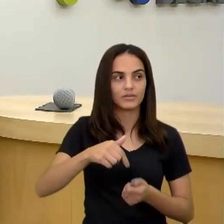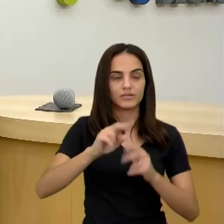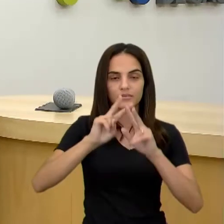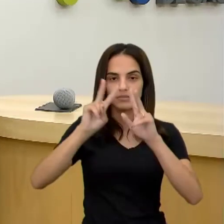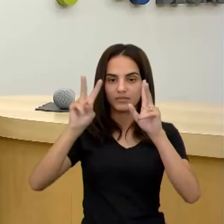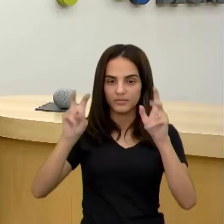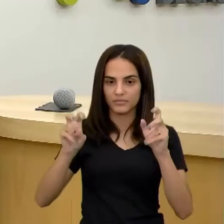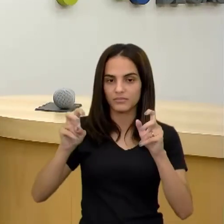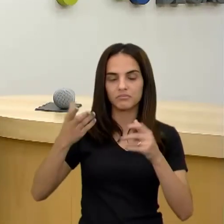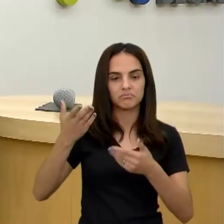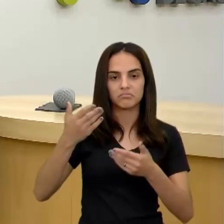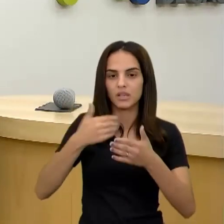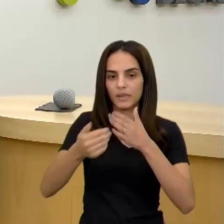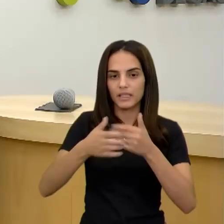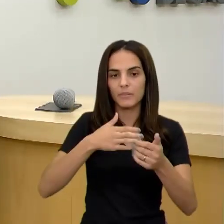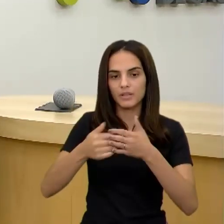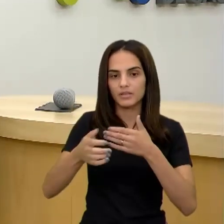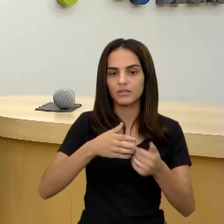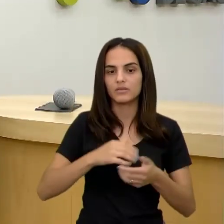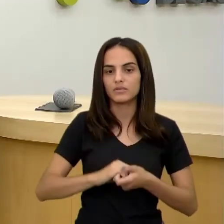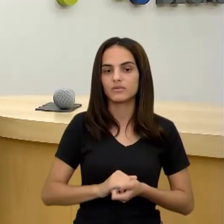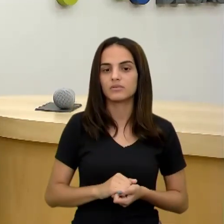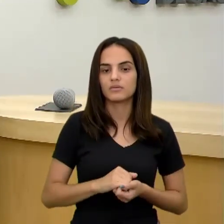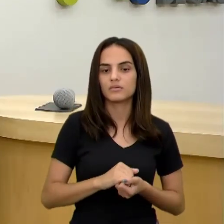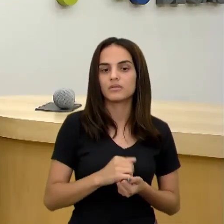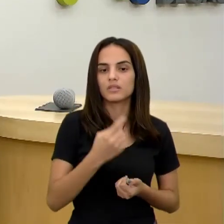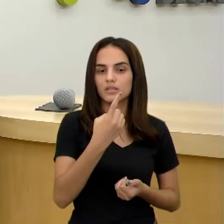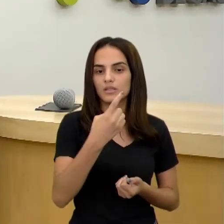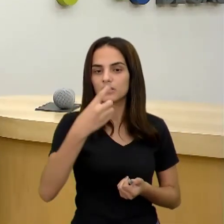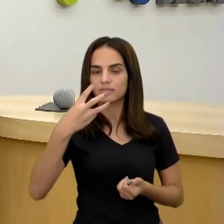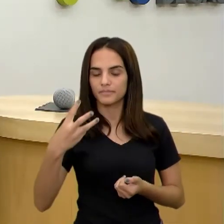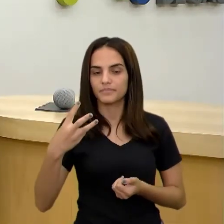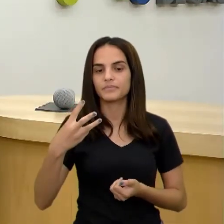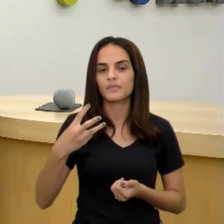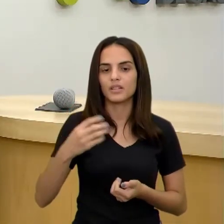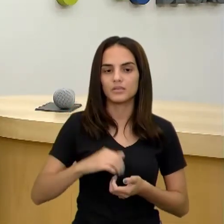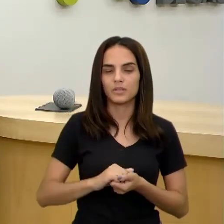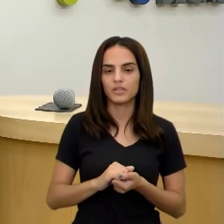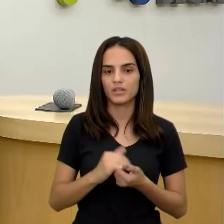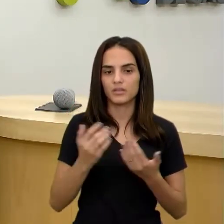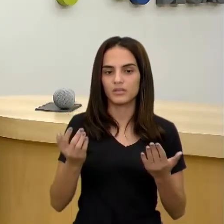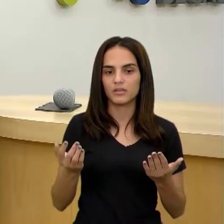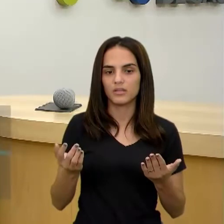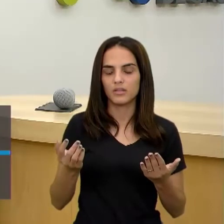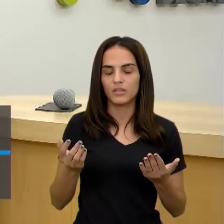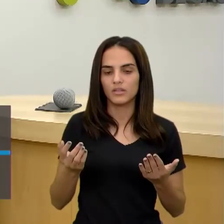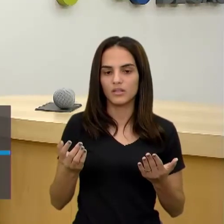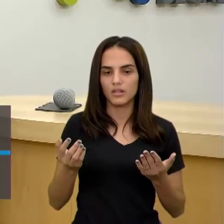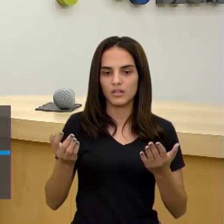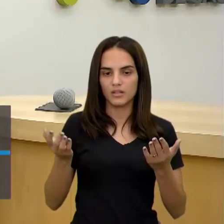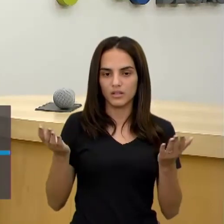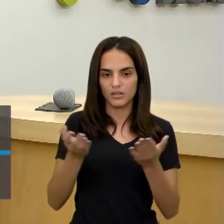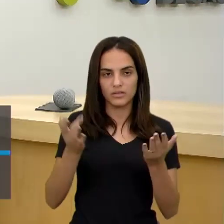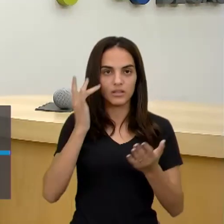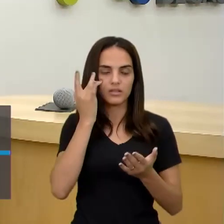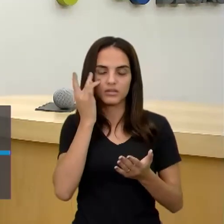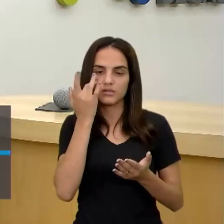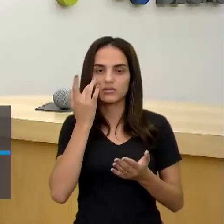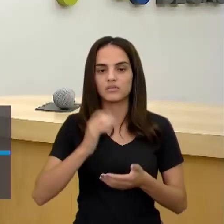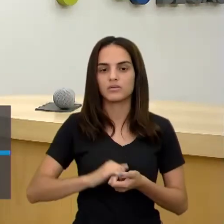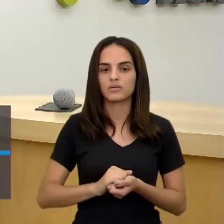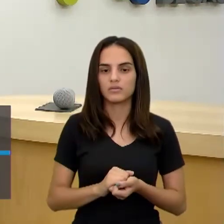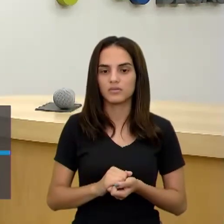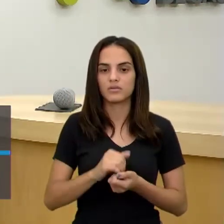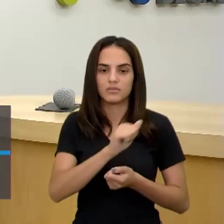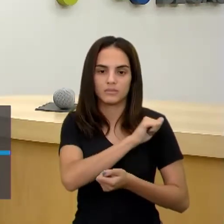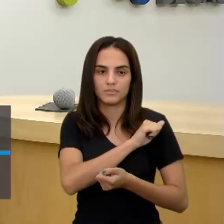aleatórios e eu tenho 13 dos 60 para alunos em sala de aula. Bom, eu acho que os alunos